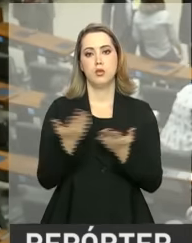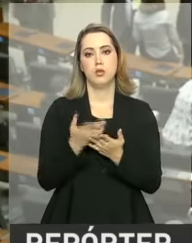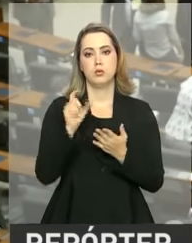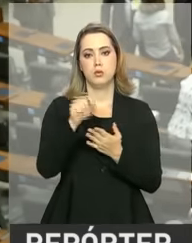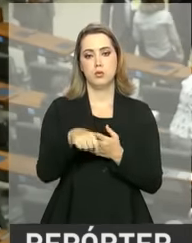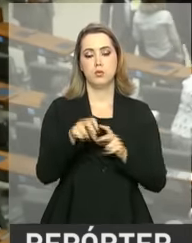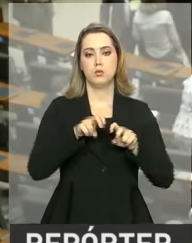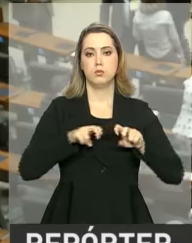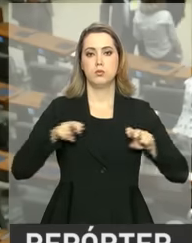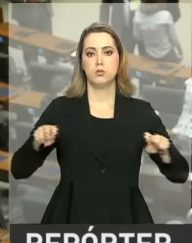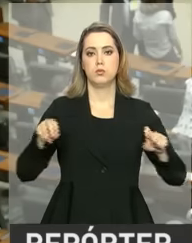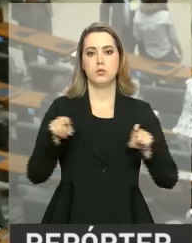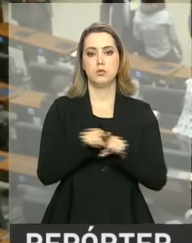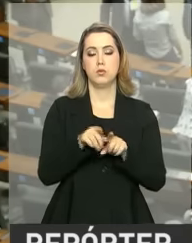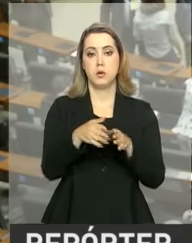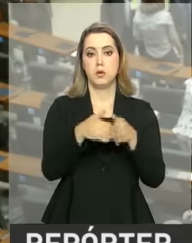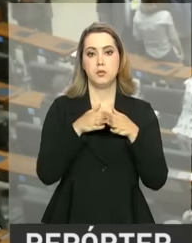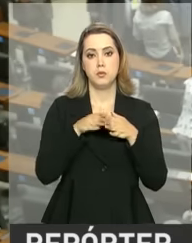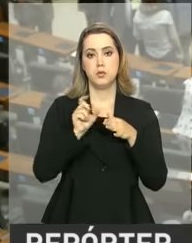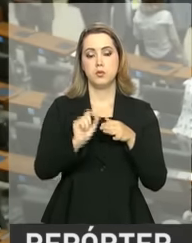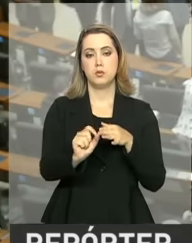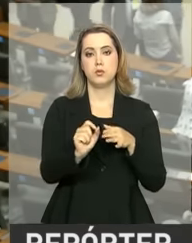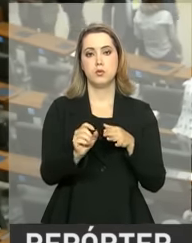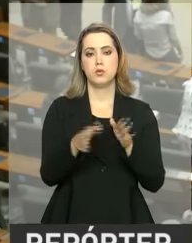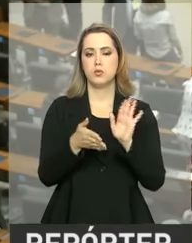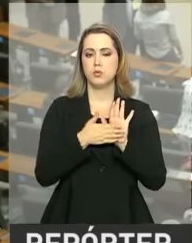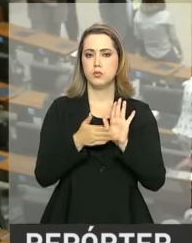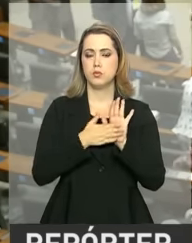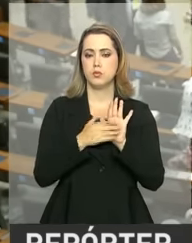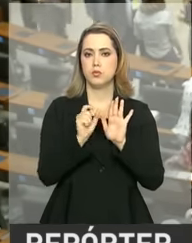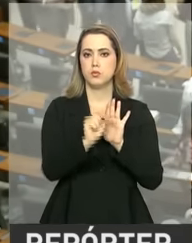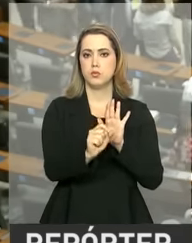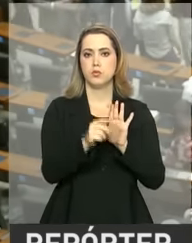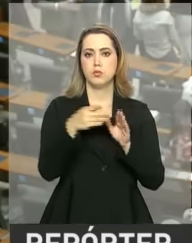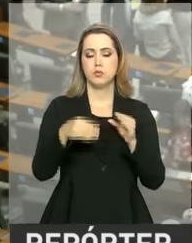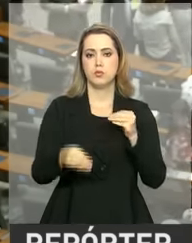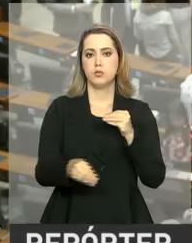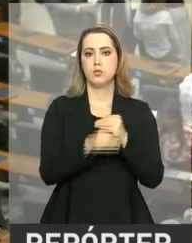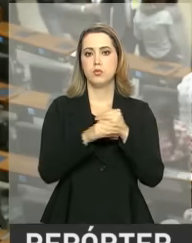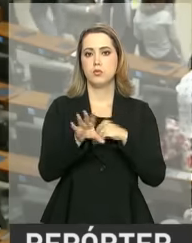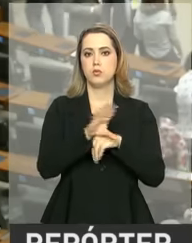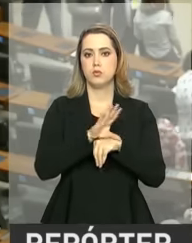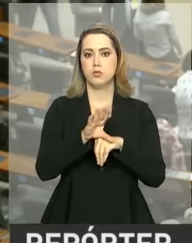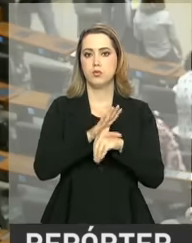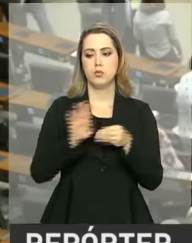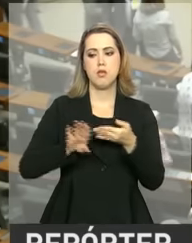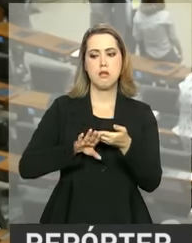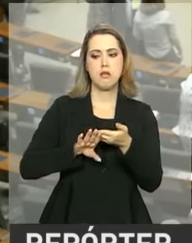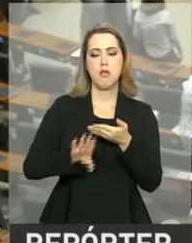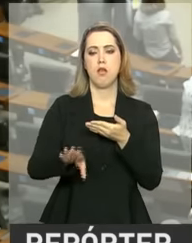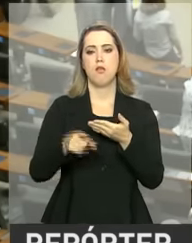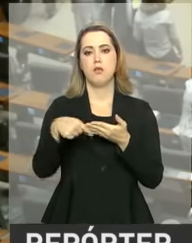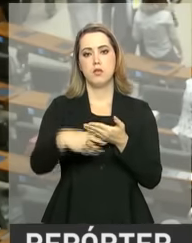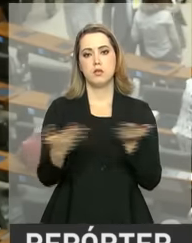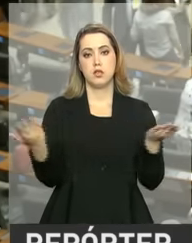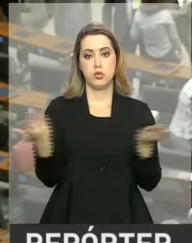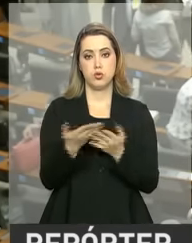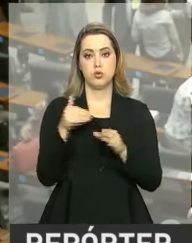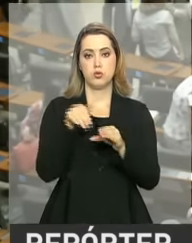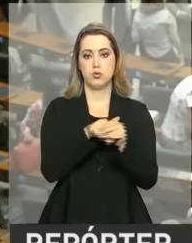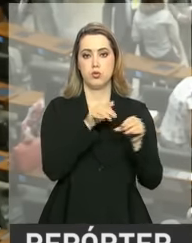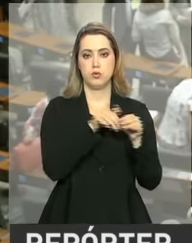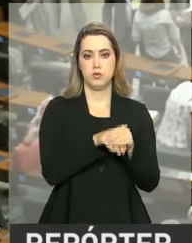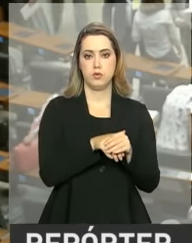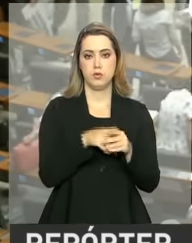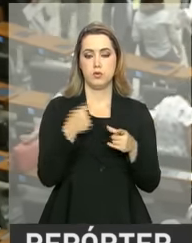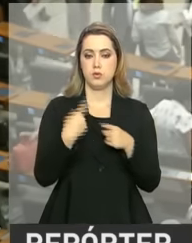plenário Ulisses Guimarães. Era aquele que pedia que a proposta, a PEC, fosse retirada da pauta. Com isso, todas as